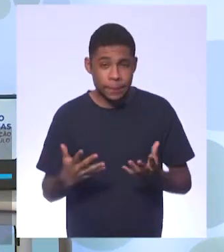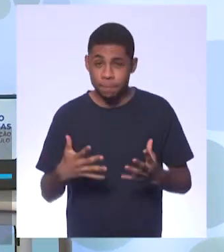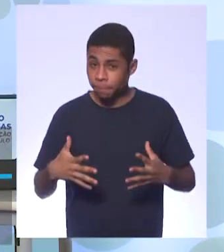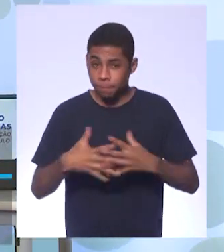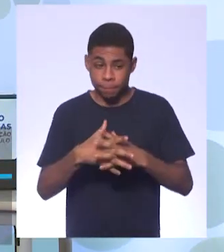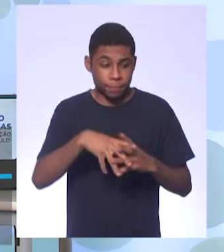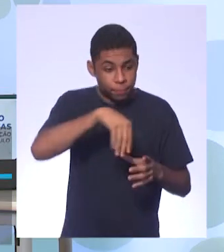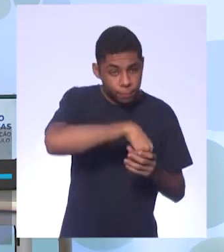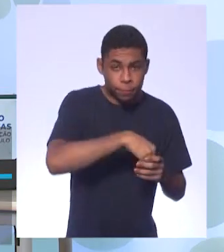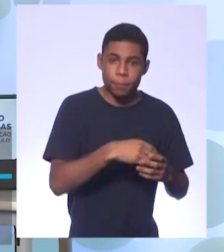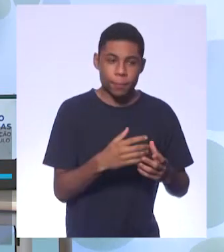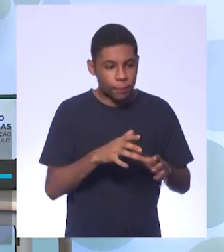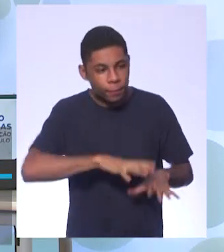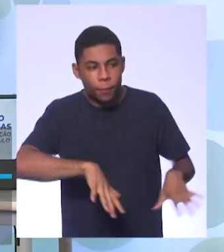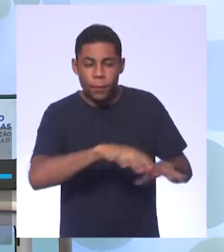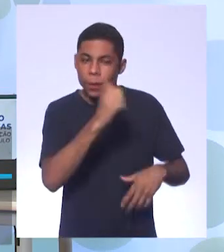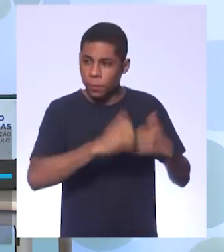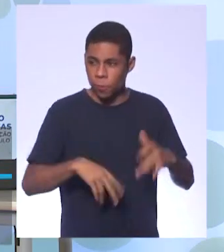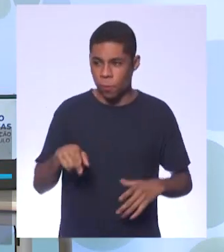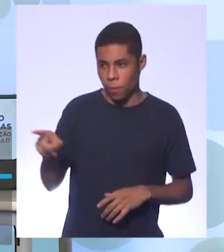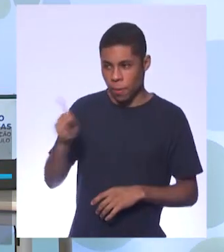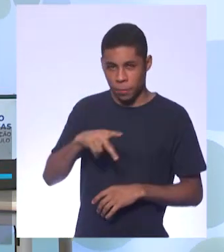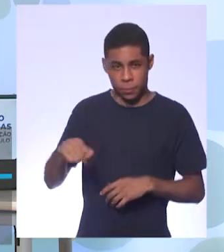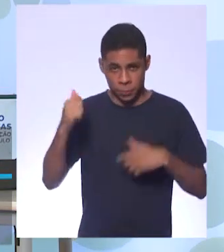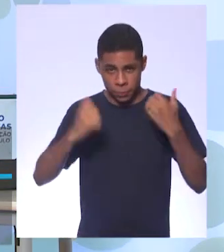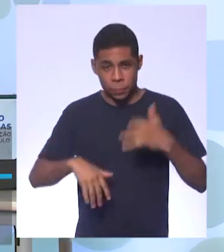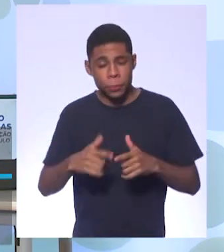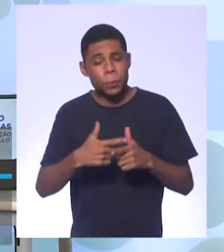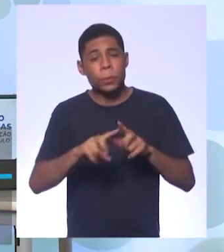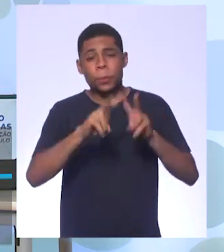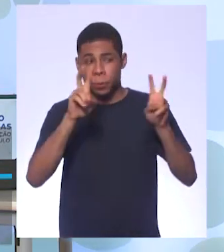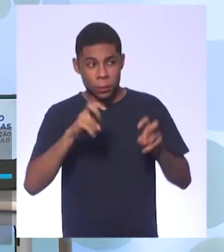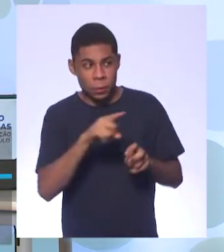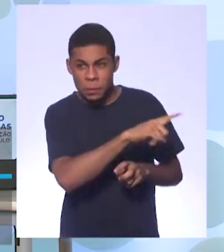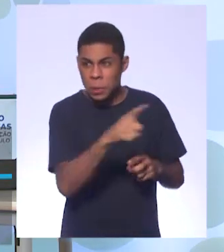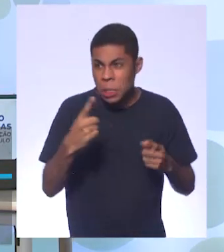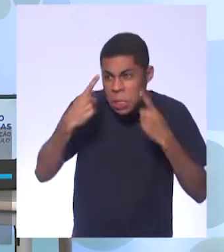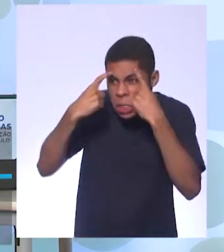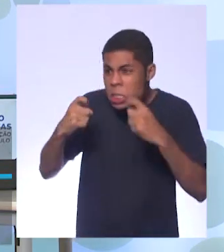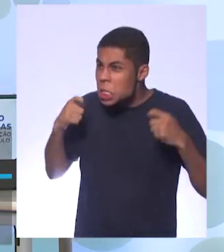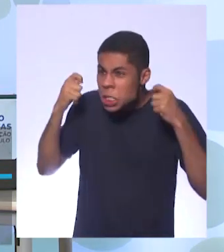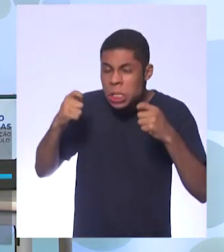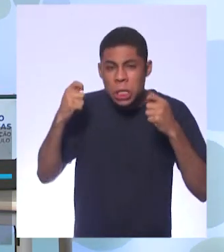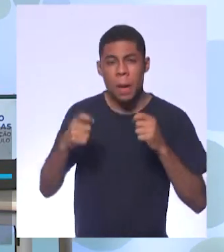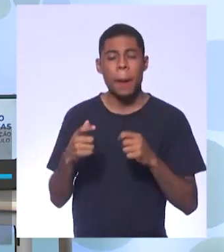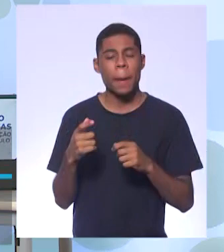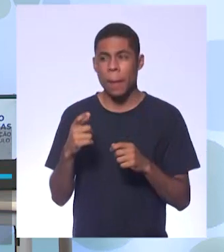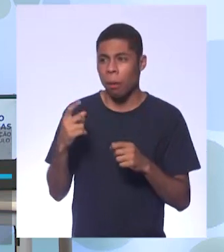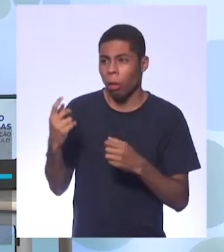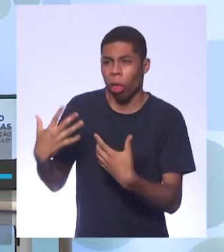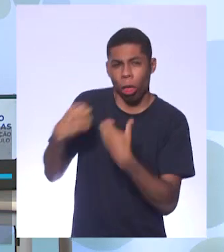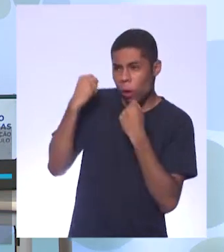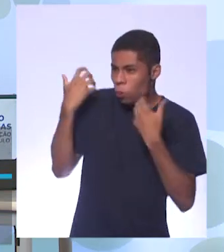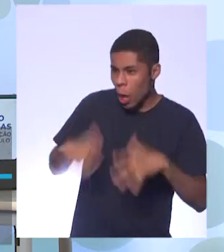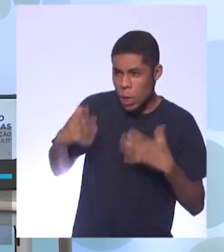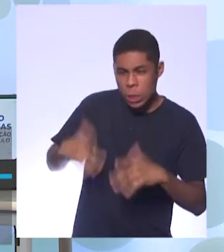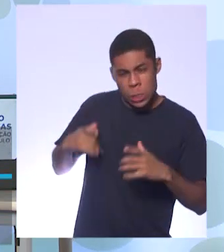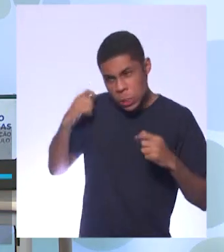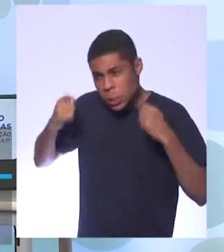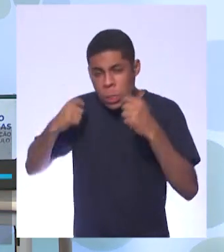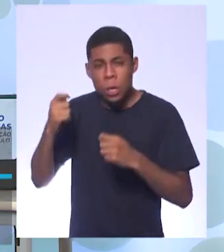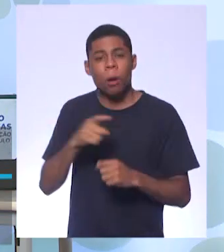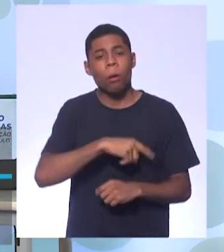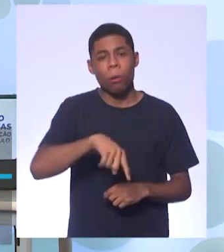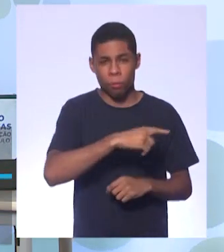conflitos internos, como a professora citou, com a questão dos indígenas, né, pela escravidão, também tem também as questões aí